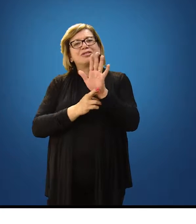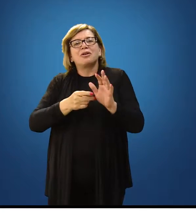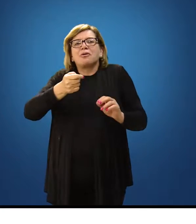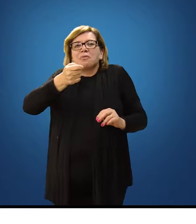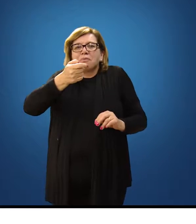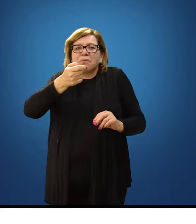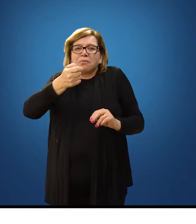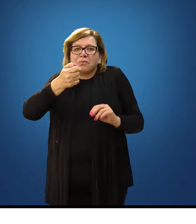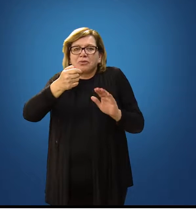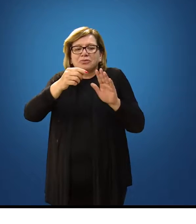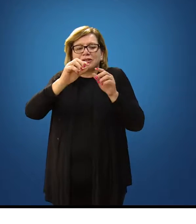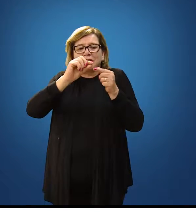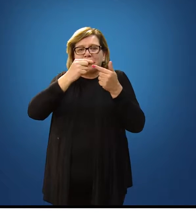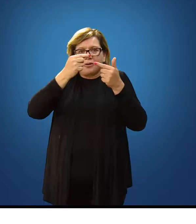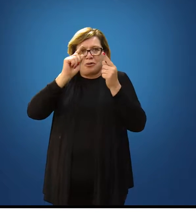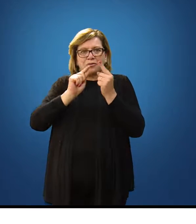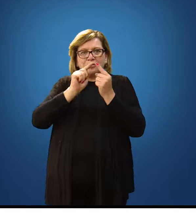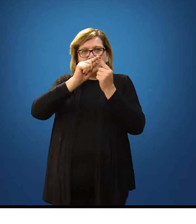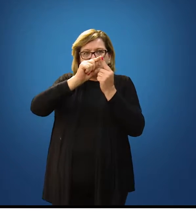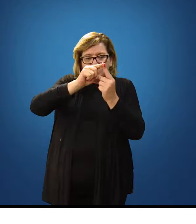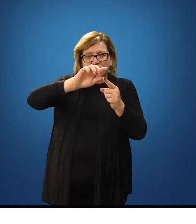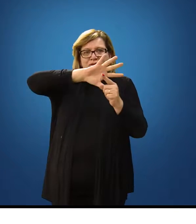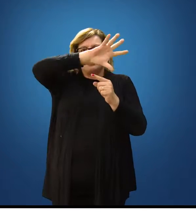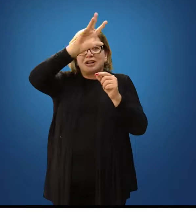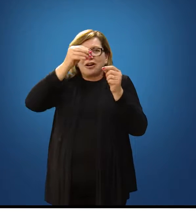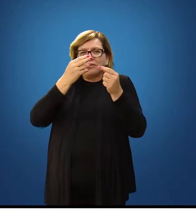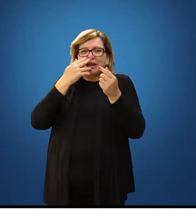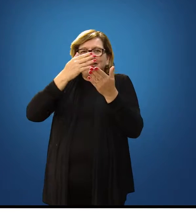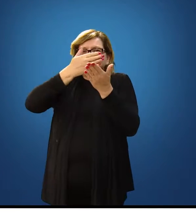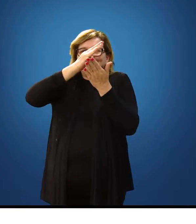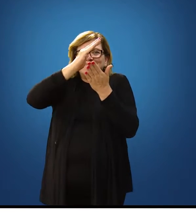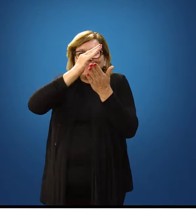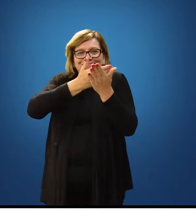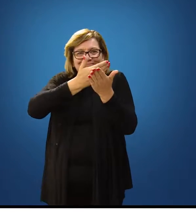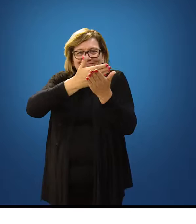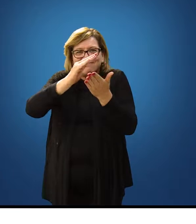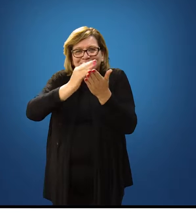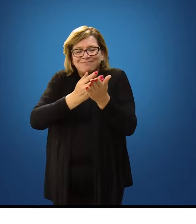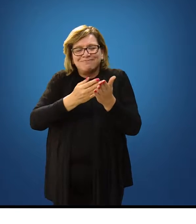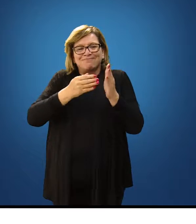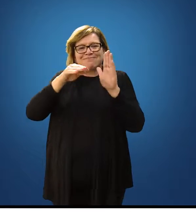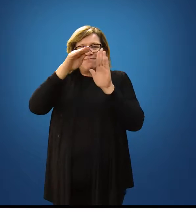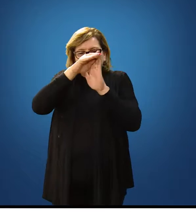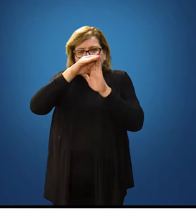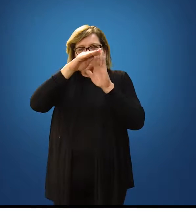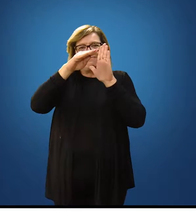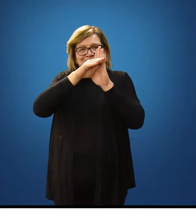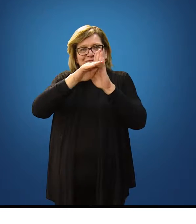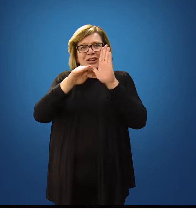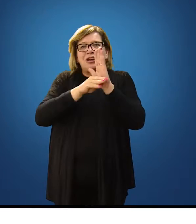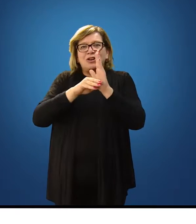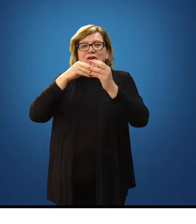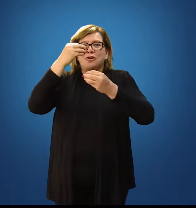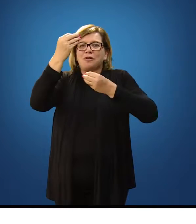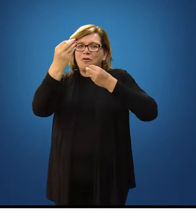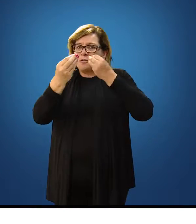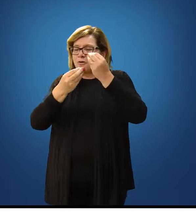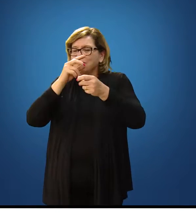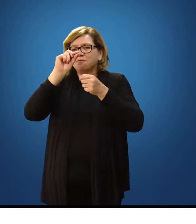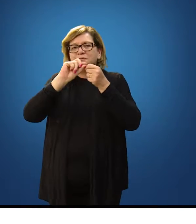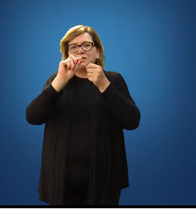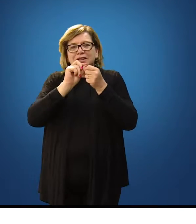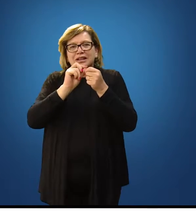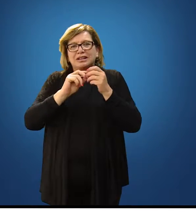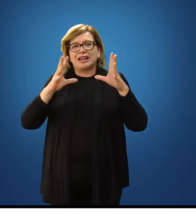pequenas partes do objetivo geral. Então é como se eu quebrasse o objetivo geral em pequenas etapas a serem realizadas e